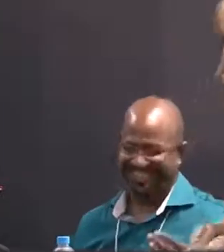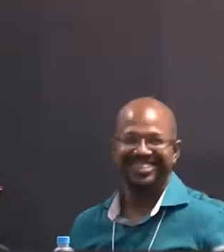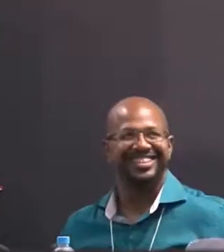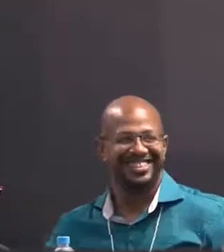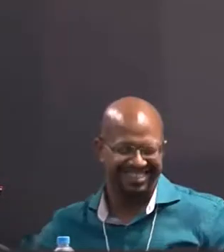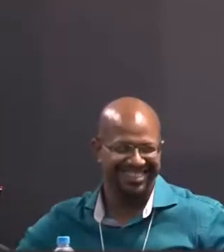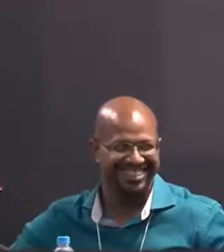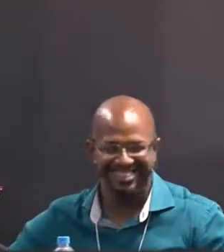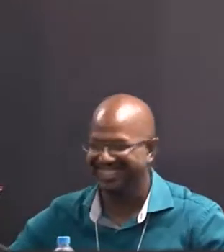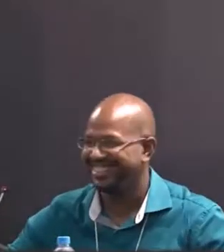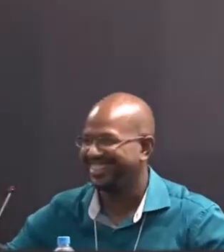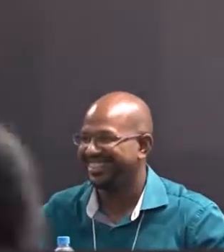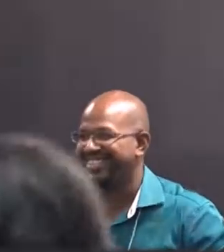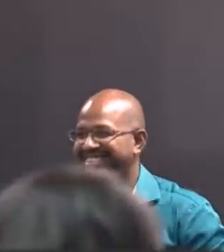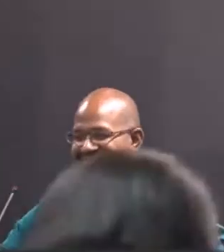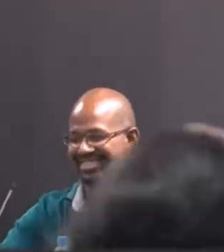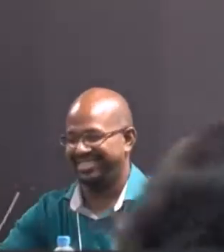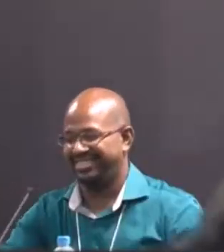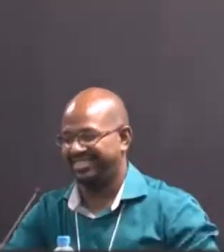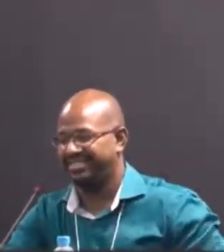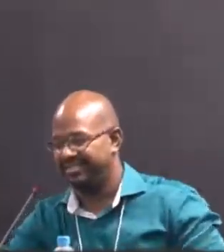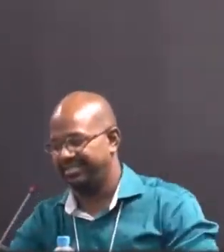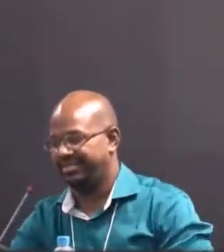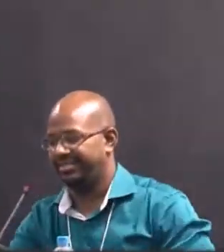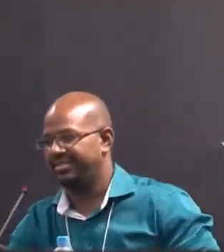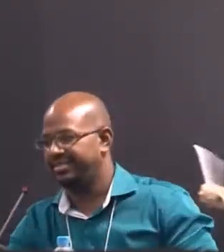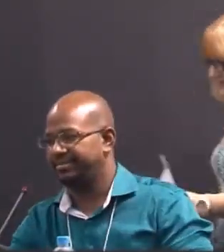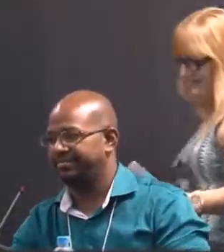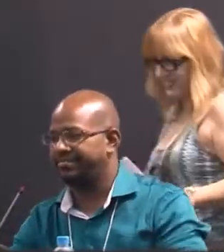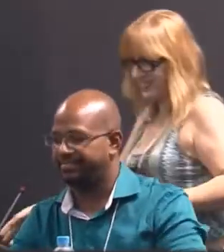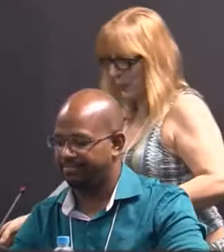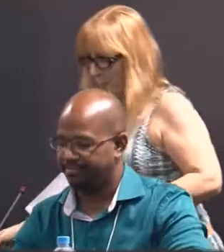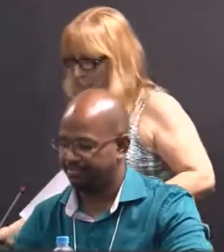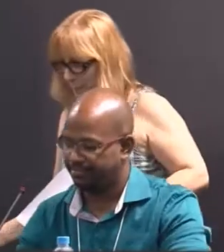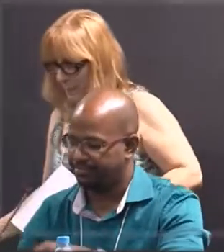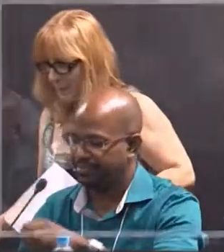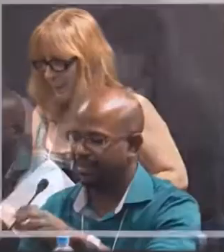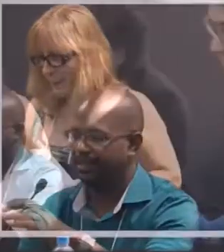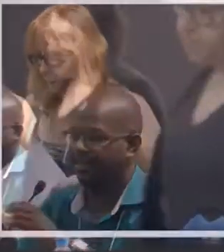Agora, tome a palavra o nosso palestrante Jadson.